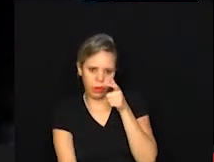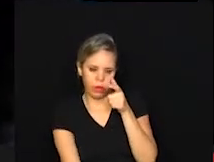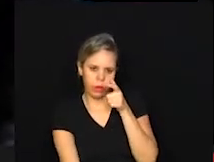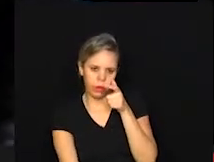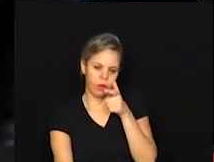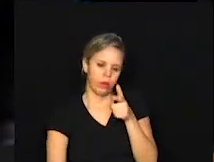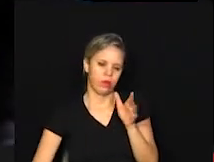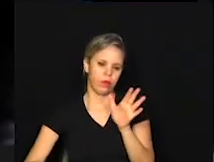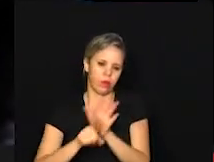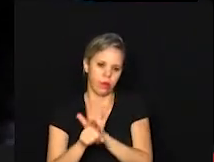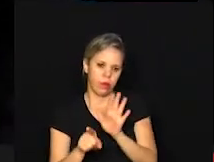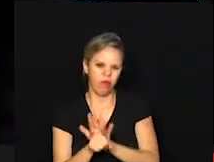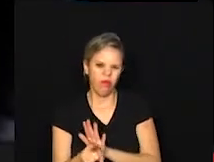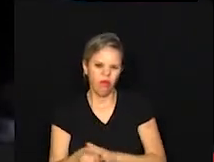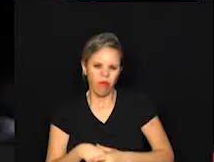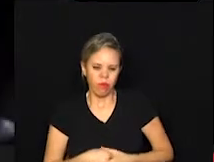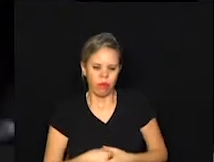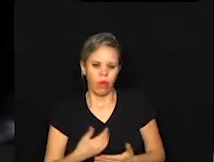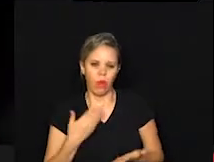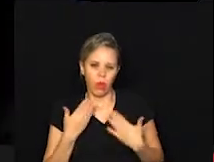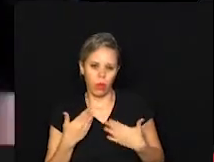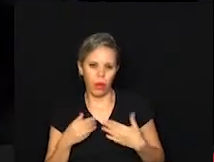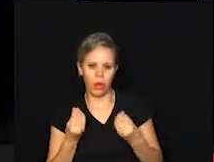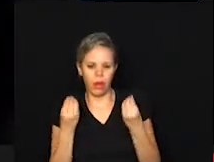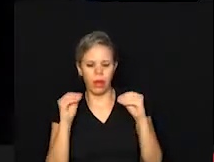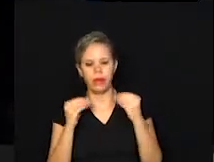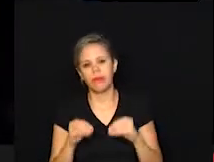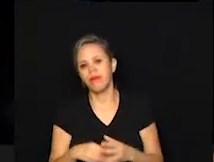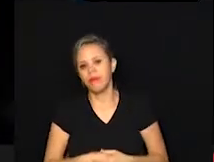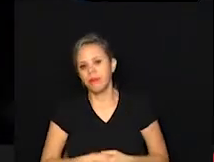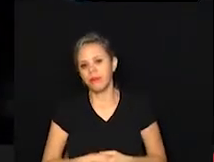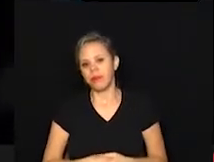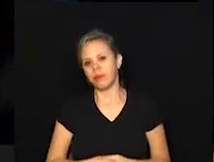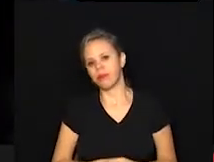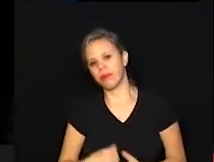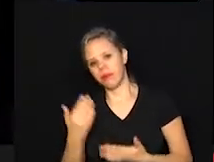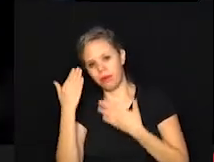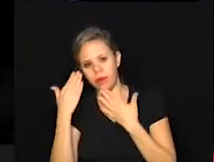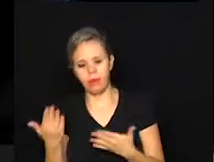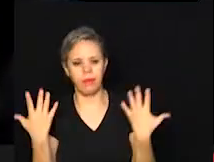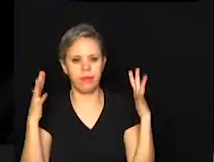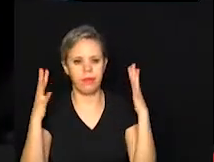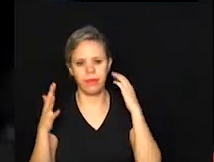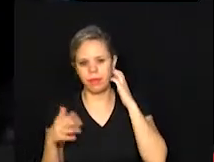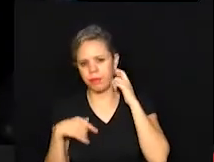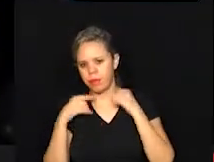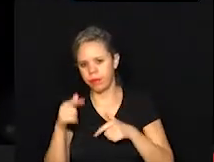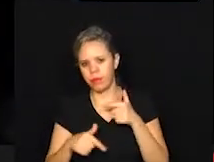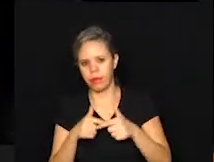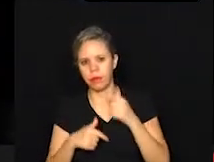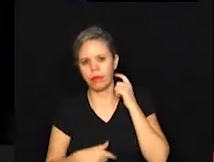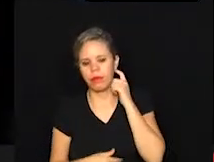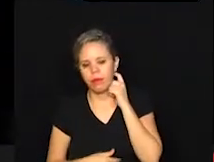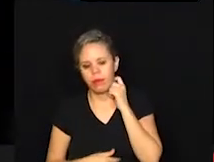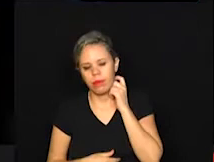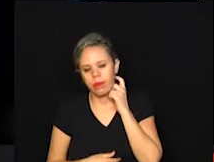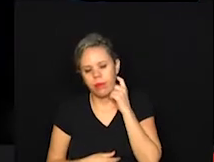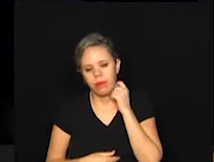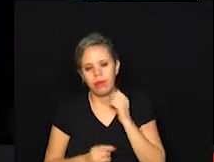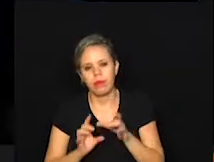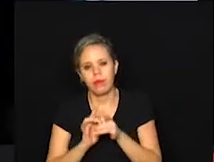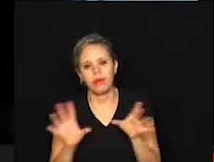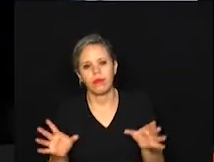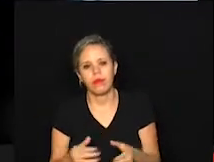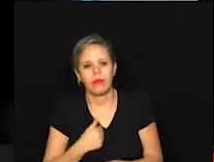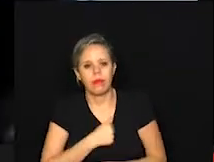inteiro do debate que foi colocado. E é isso, eu agradeço, parabenizo pelo trabalho e deixo aqui as